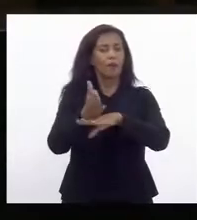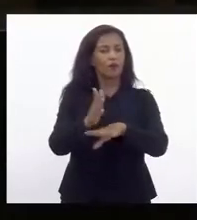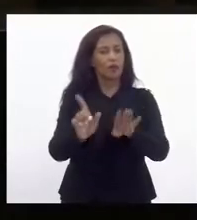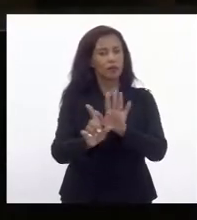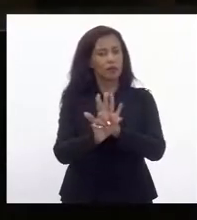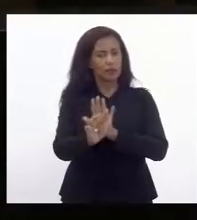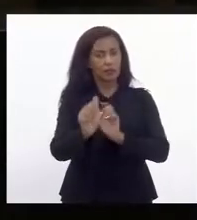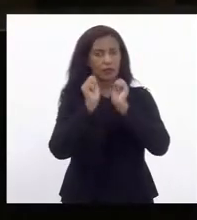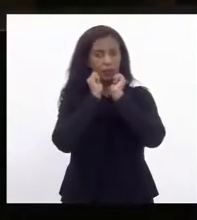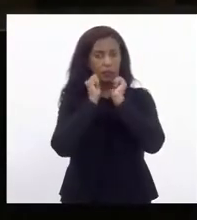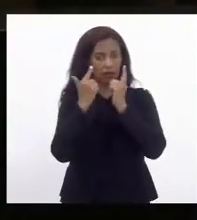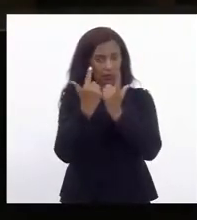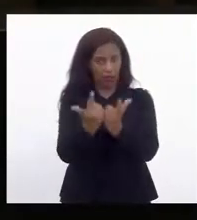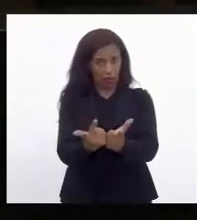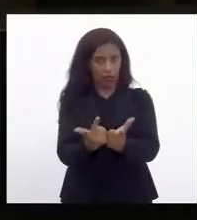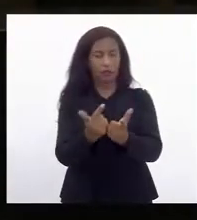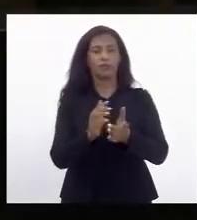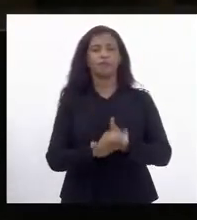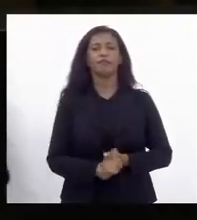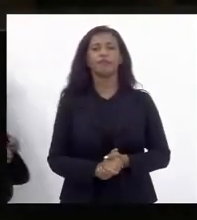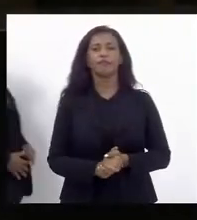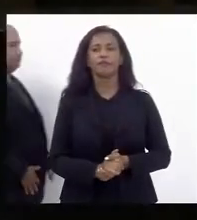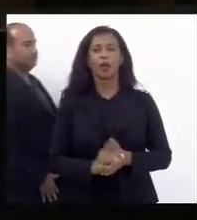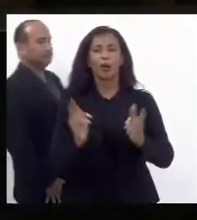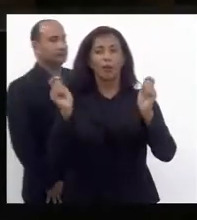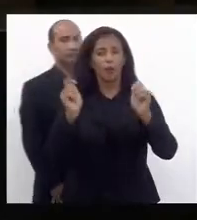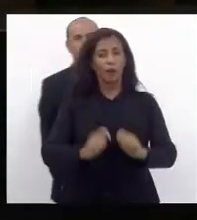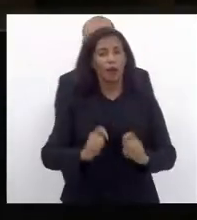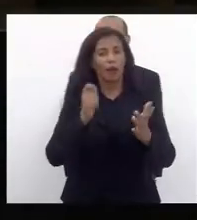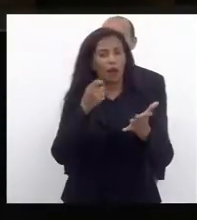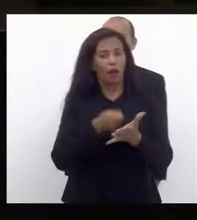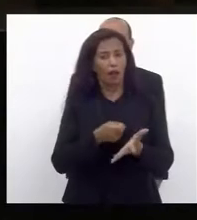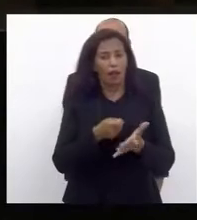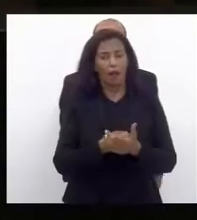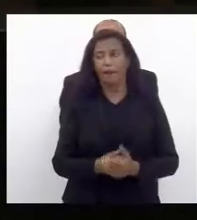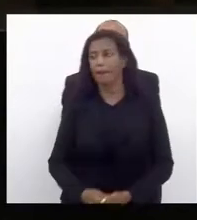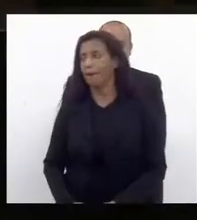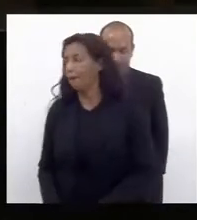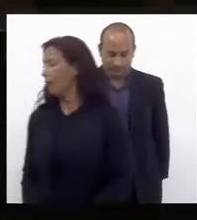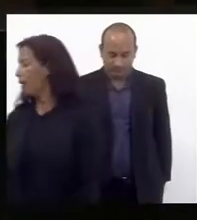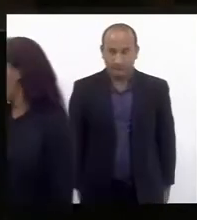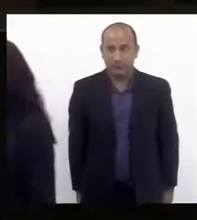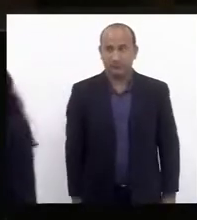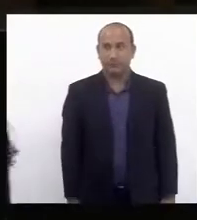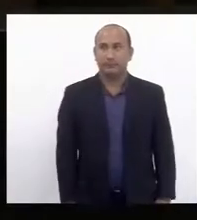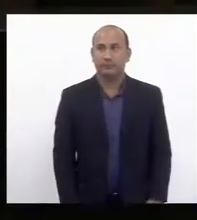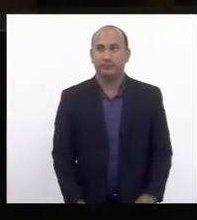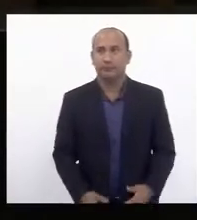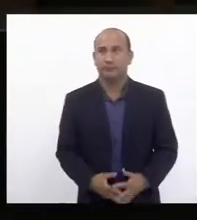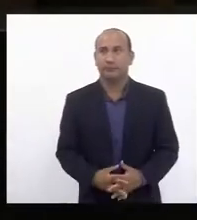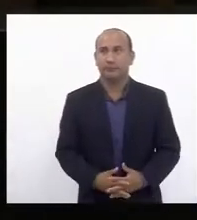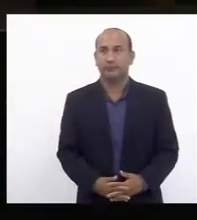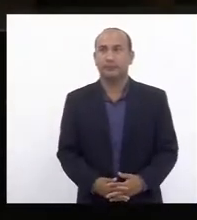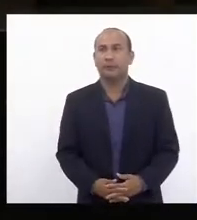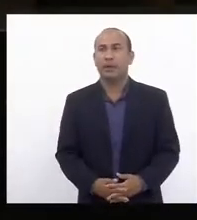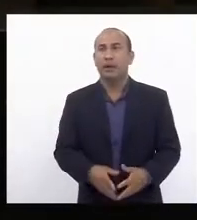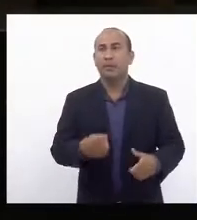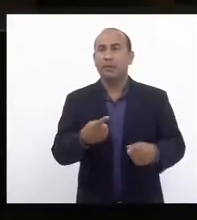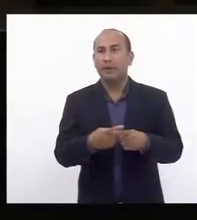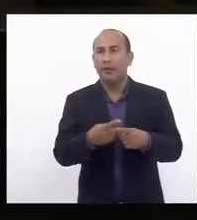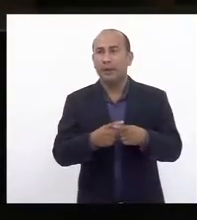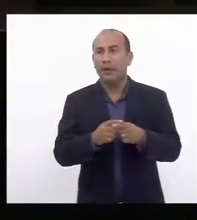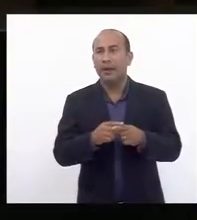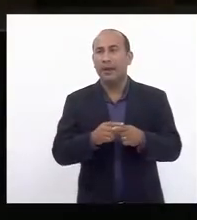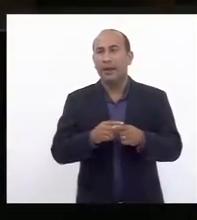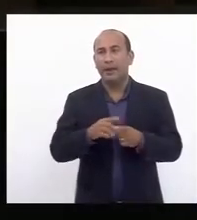na Assembleia Legislativa, possamos garantir a efetividade dela. Porque, por óbvio,